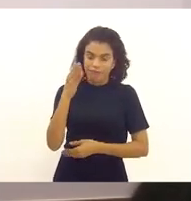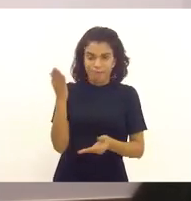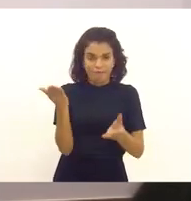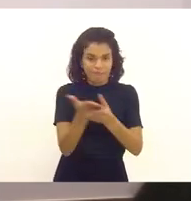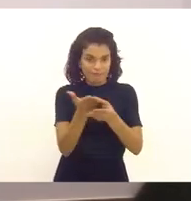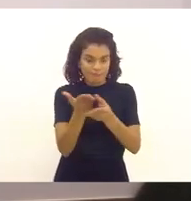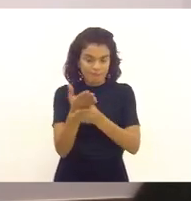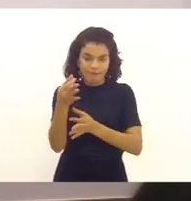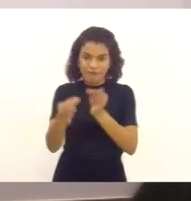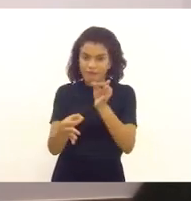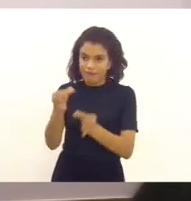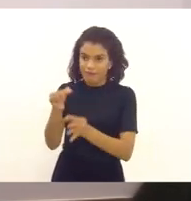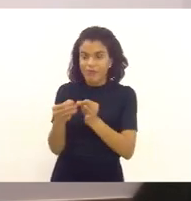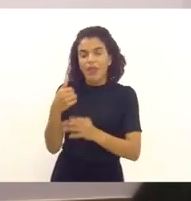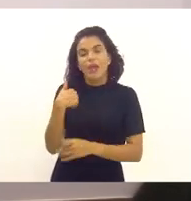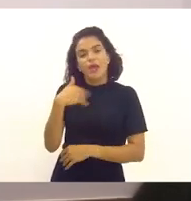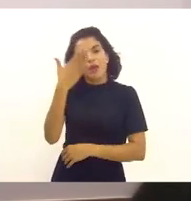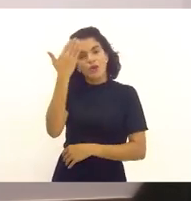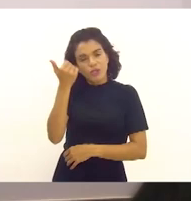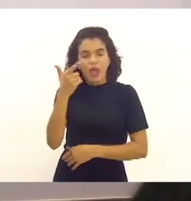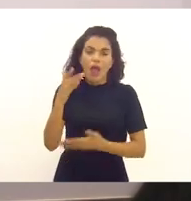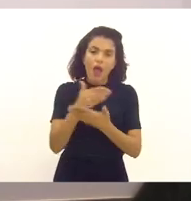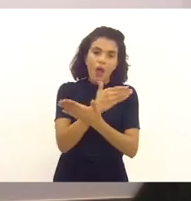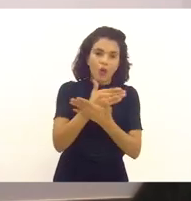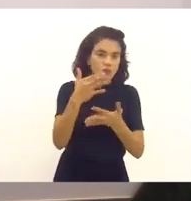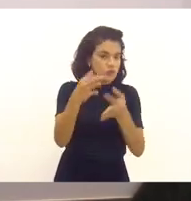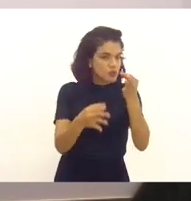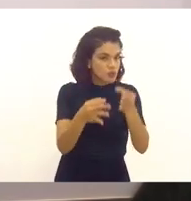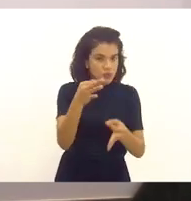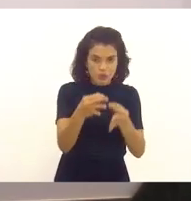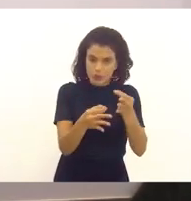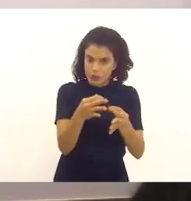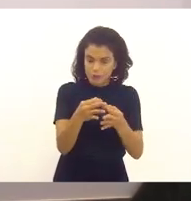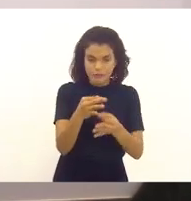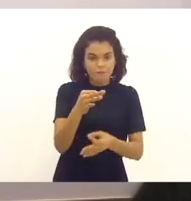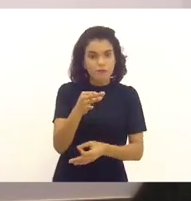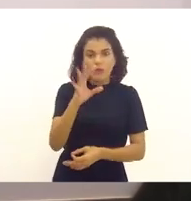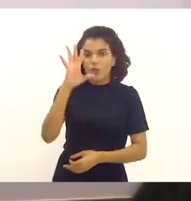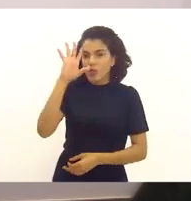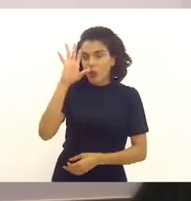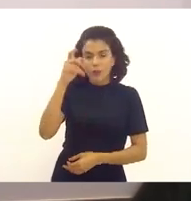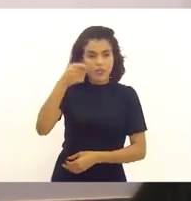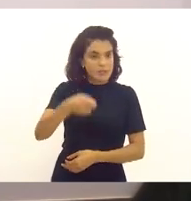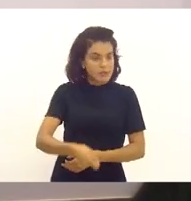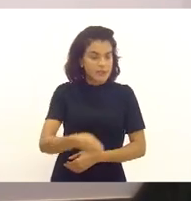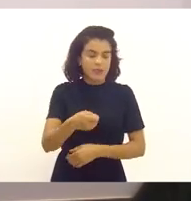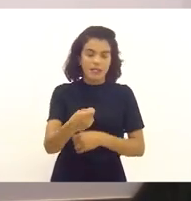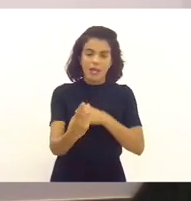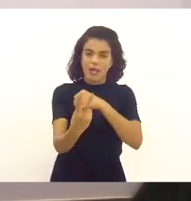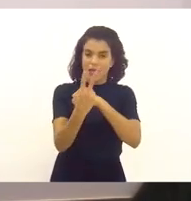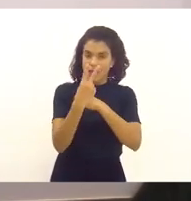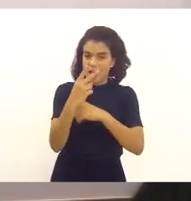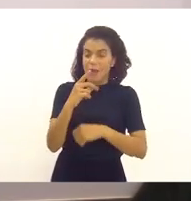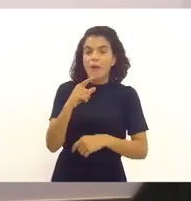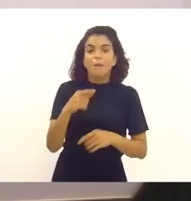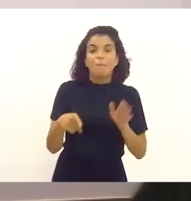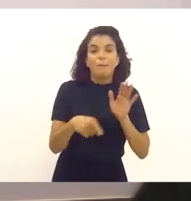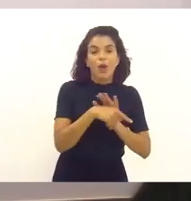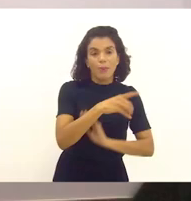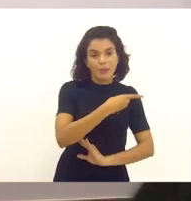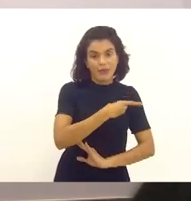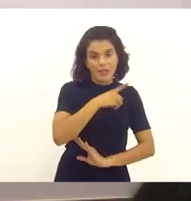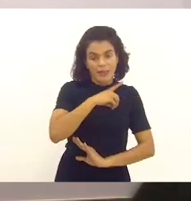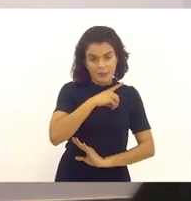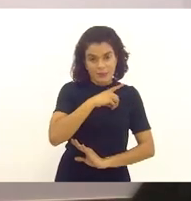reconhece eu sei que tem juízes que não deferem a medida protetiva quando vem o Ro direto da delegacia